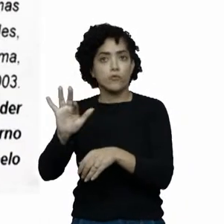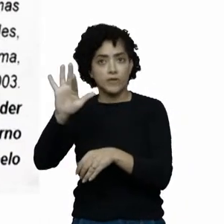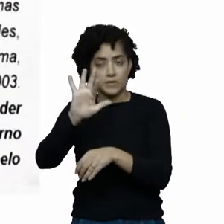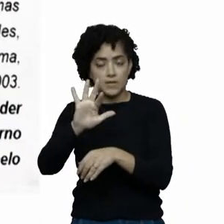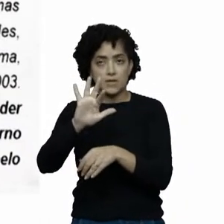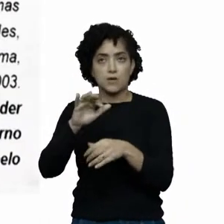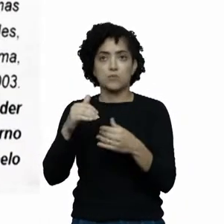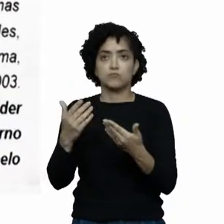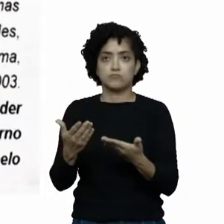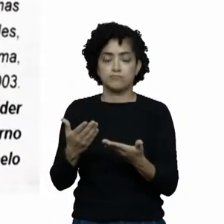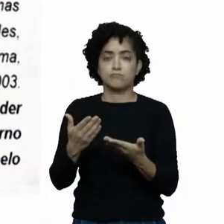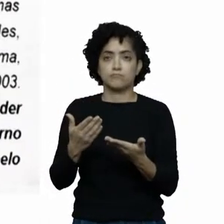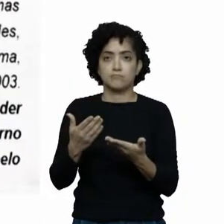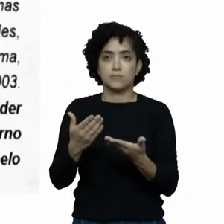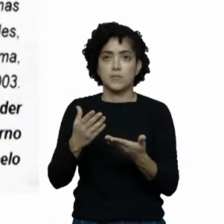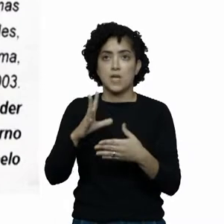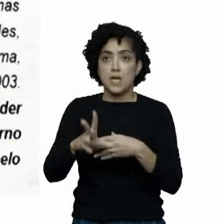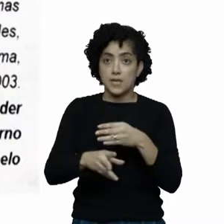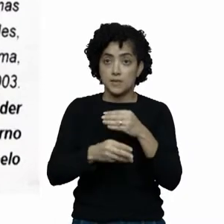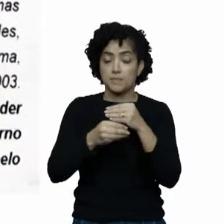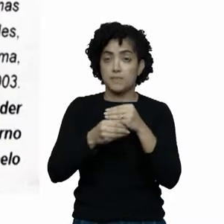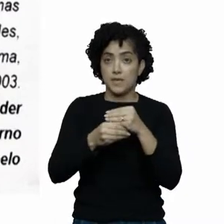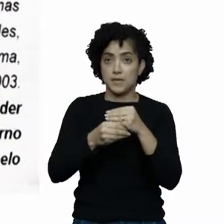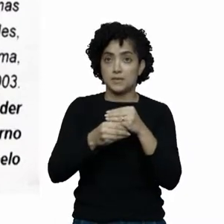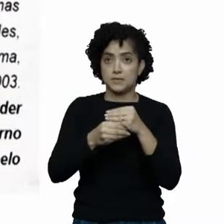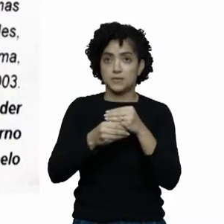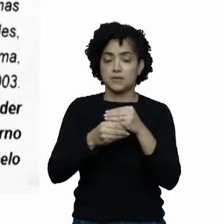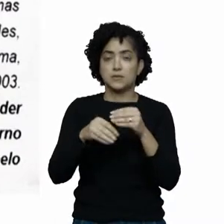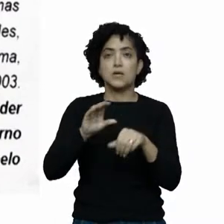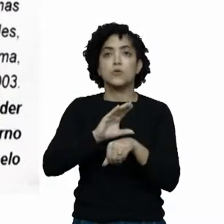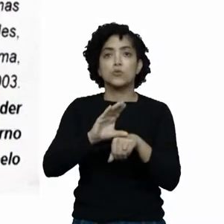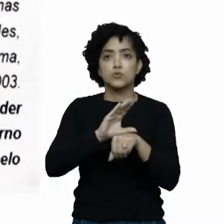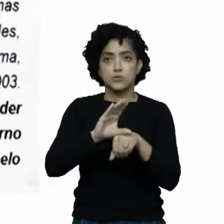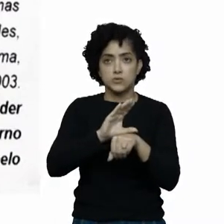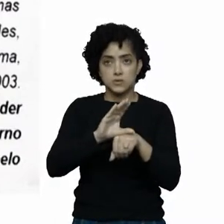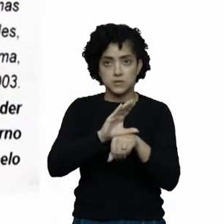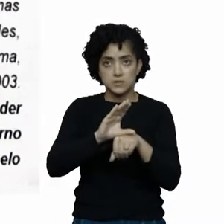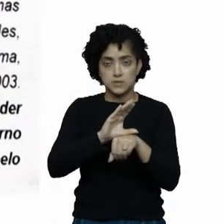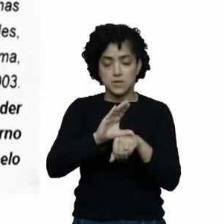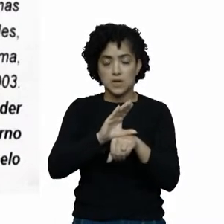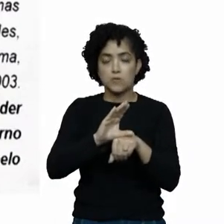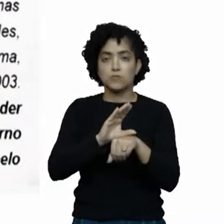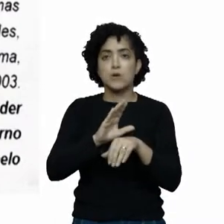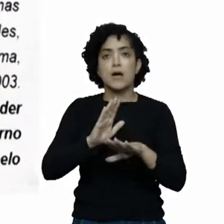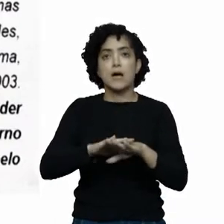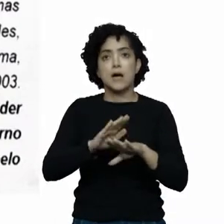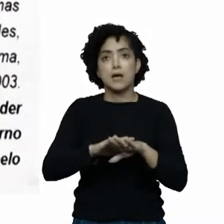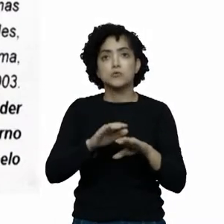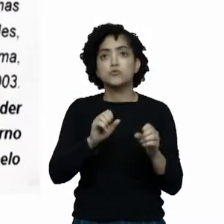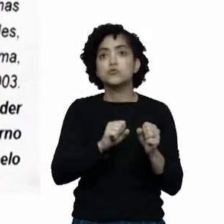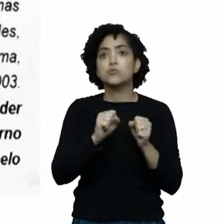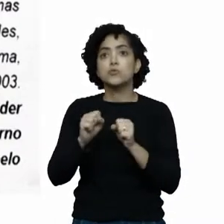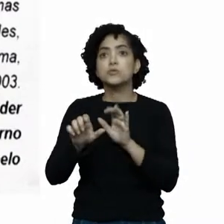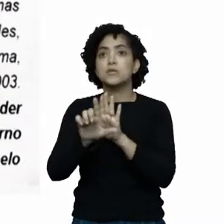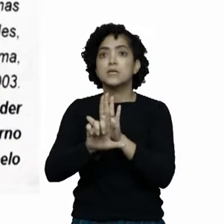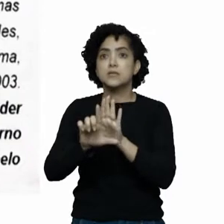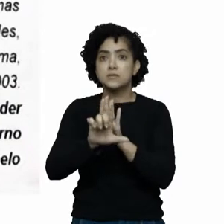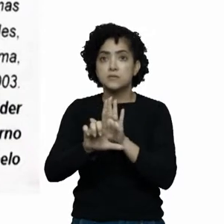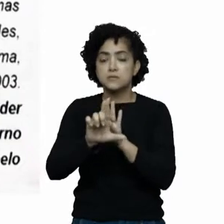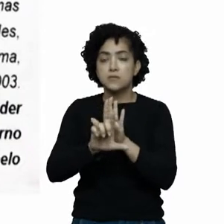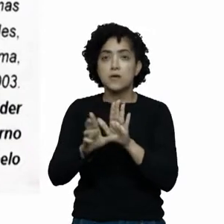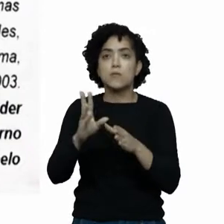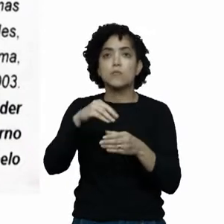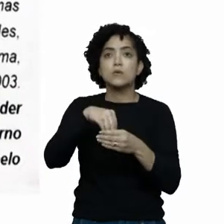a emenda condicional mandado de segurança antes do Poder Legislativo controle judicial aqui